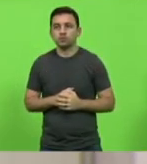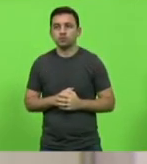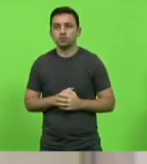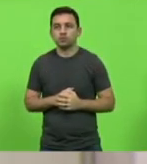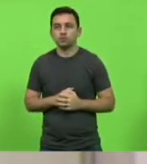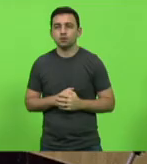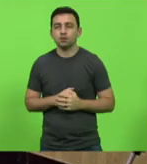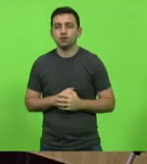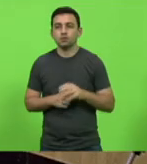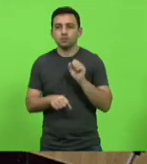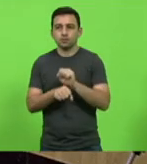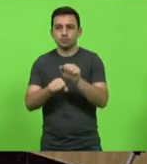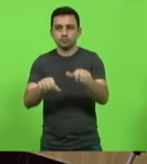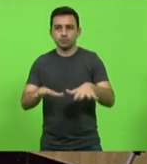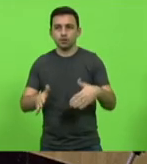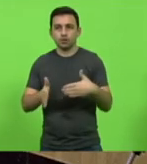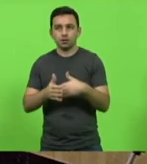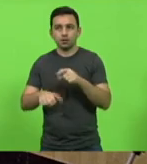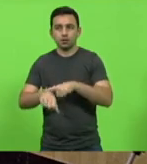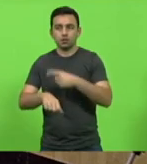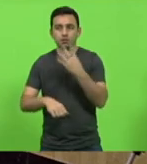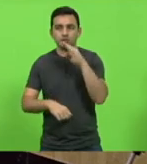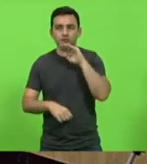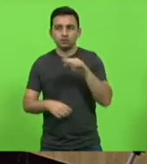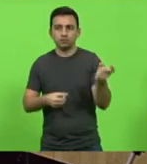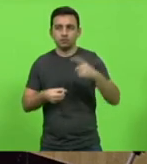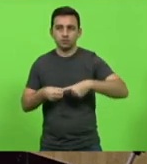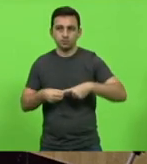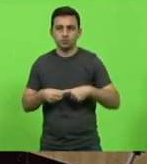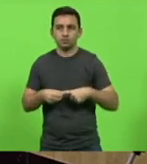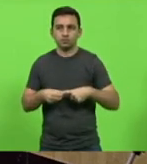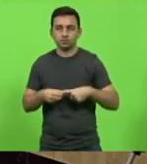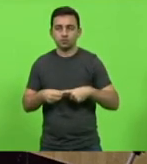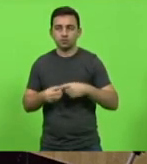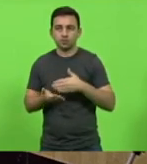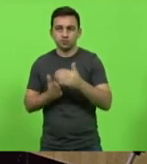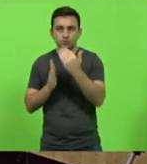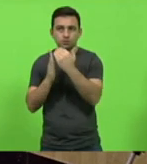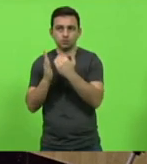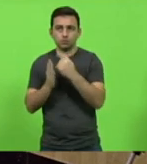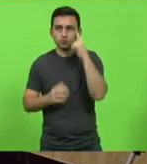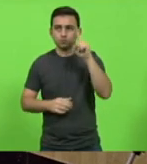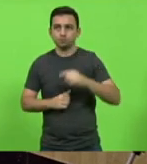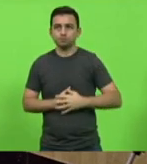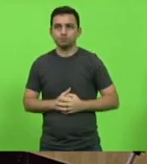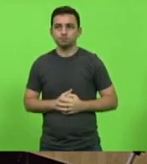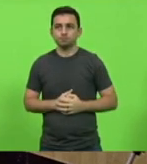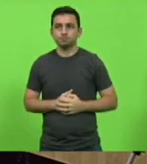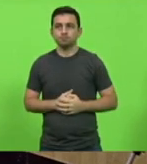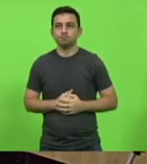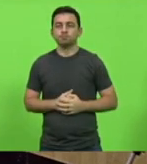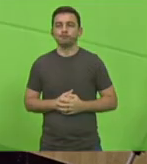suspendo A presente sessão até as 16 quando reiniciaremos com a ordem do dia